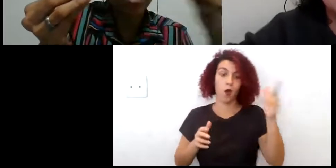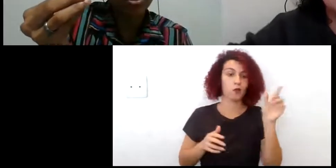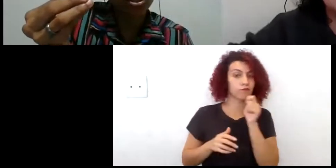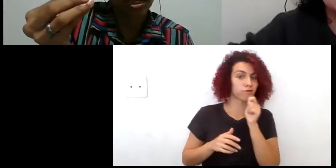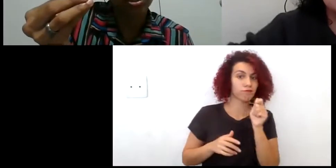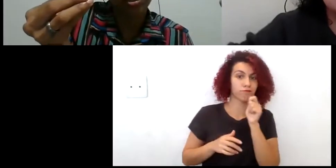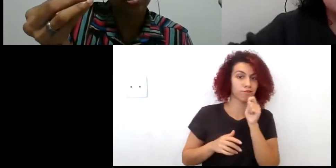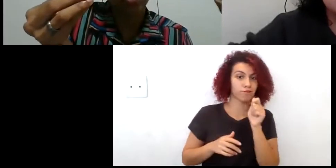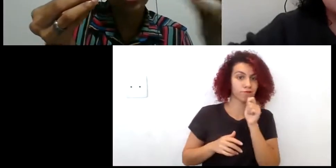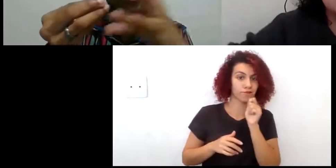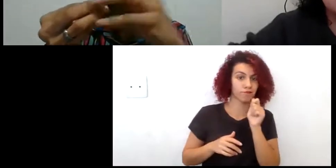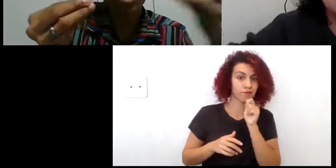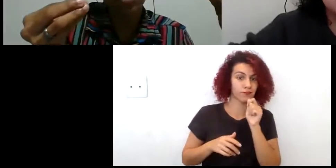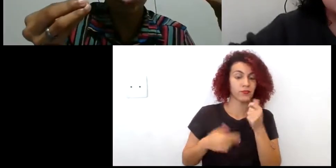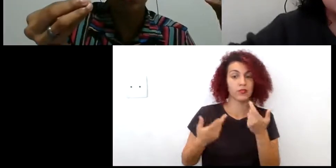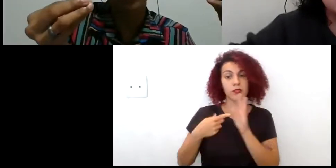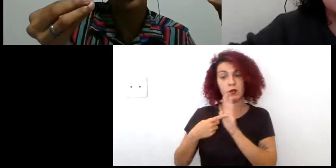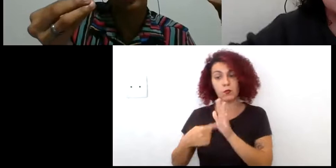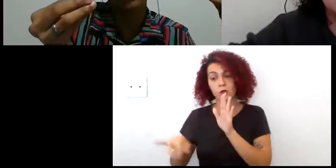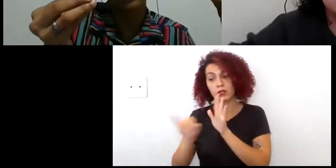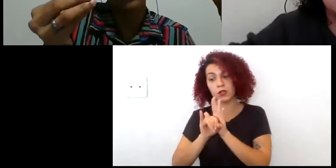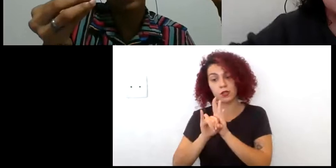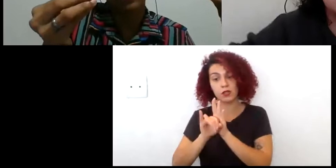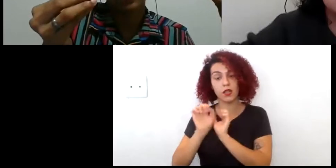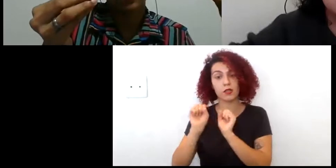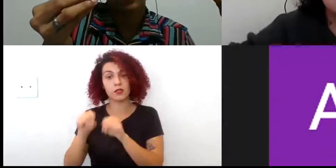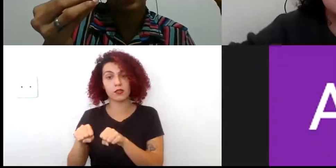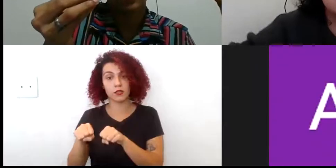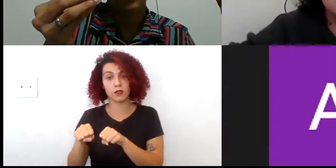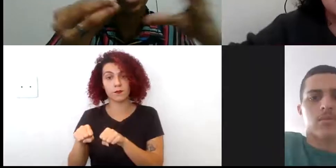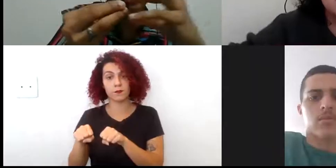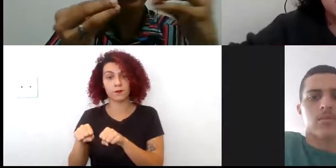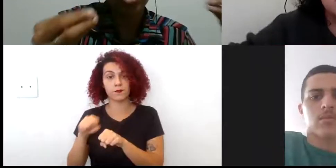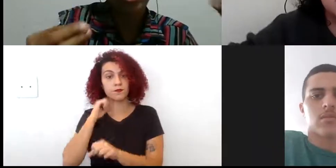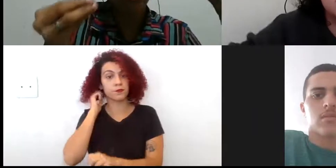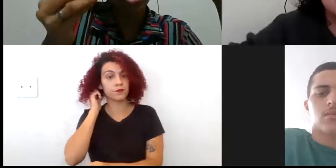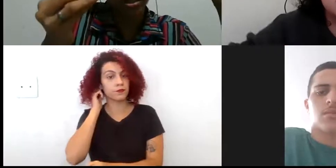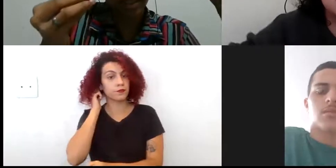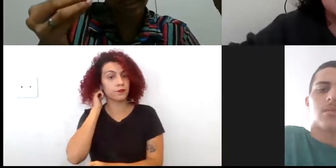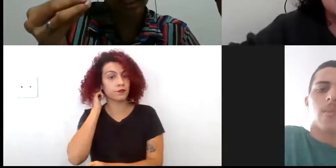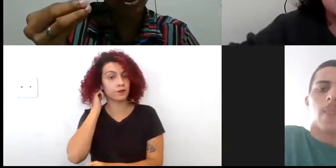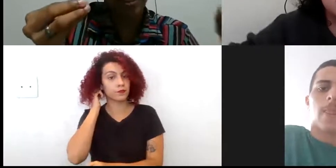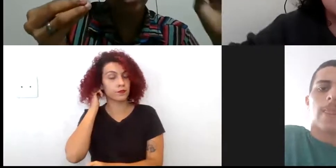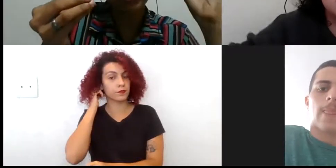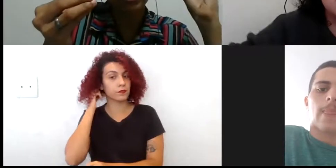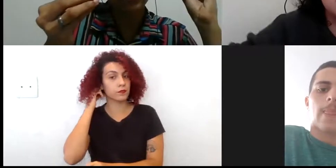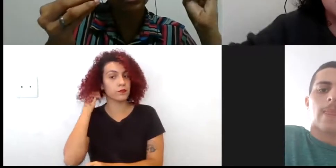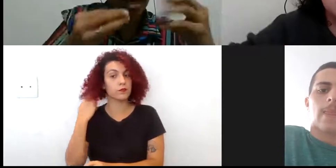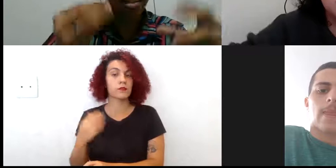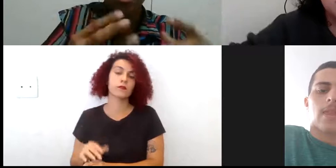é Colonial traz a identidade aqui porque traz a identidade afrodiaspórica e traz a identidade latino-americana